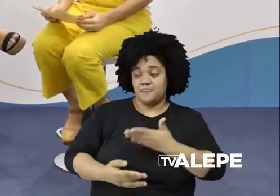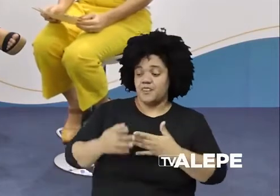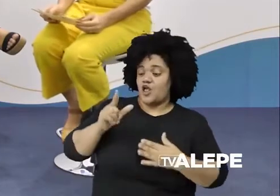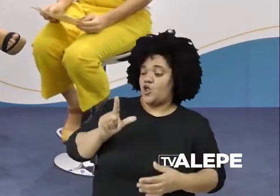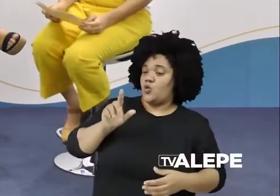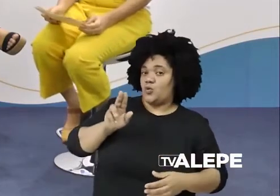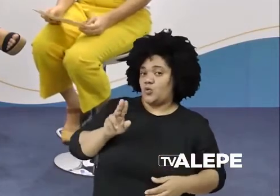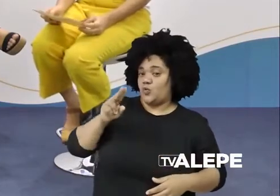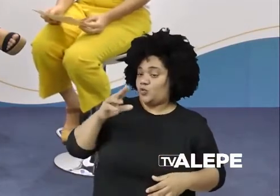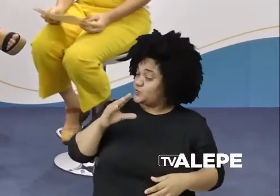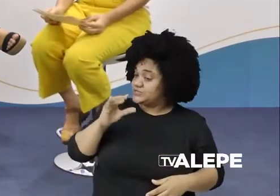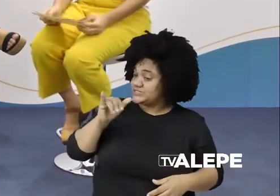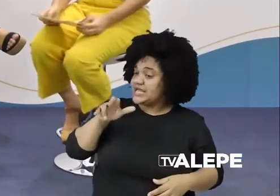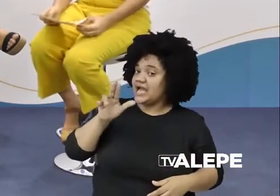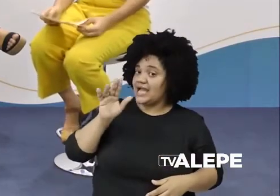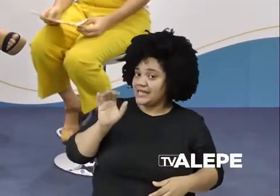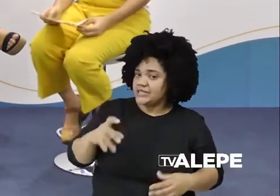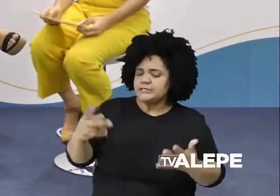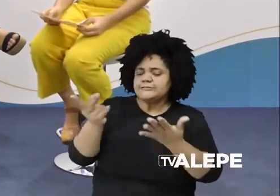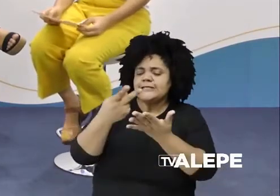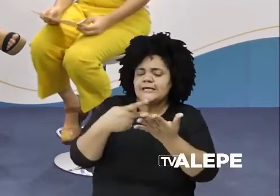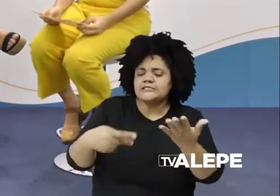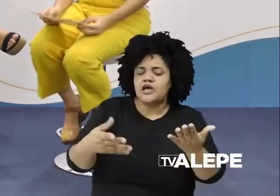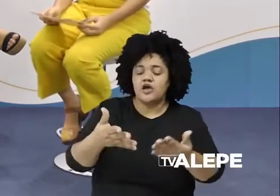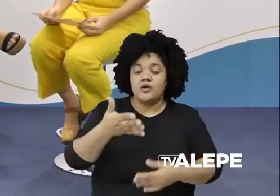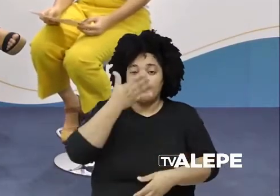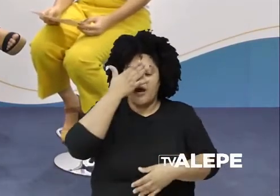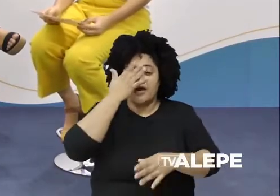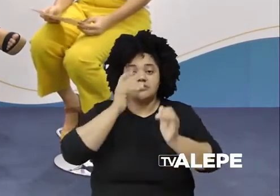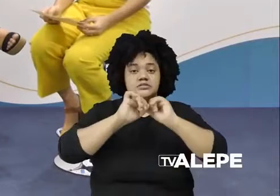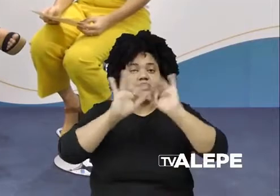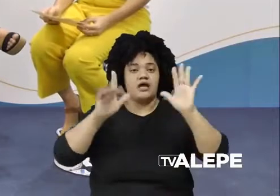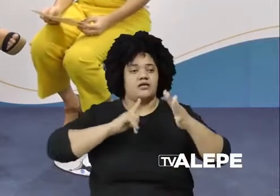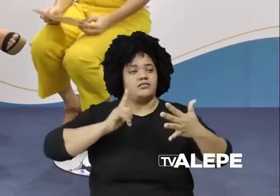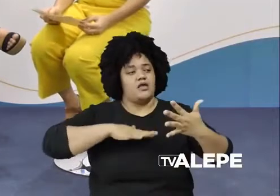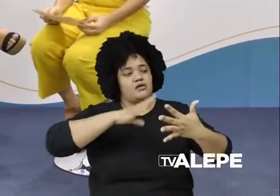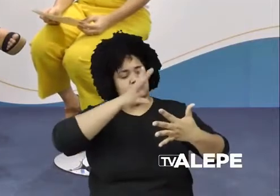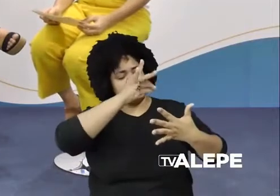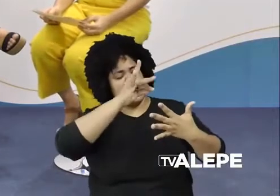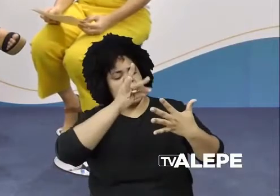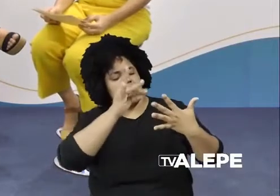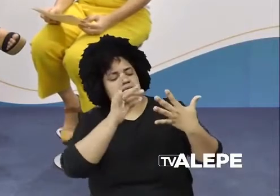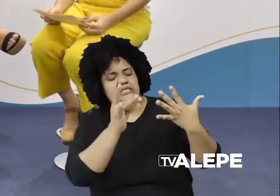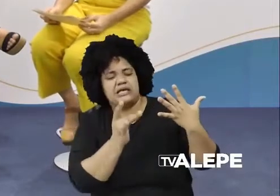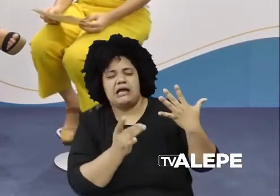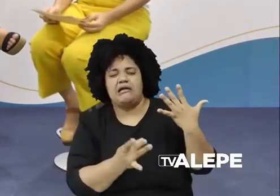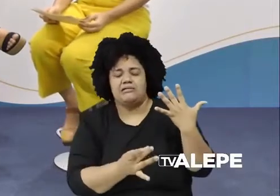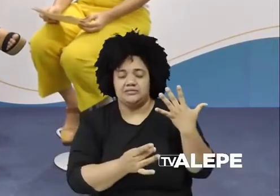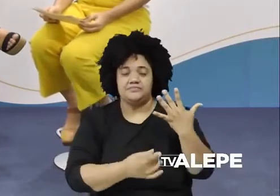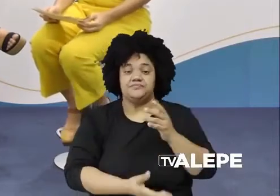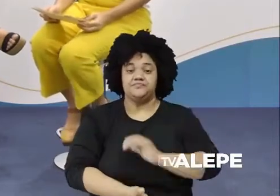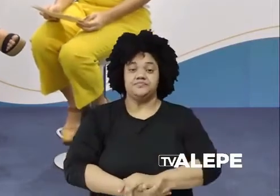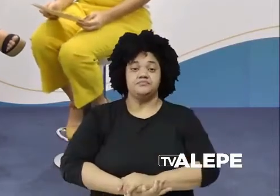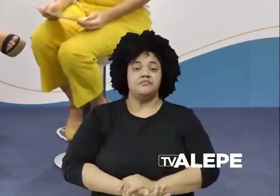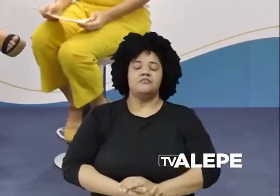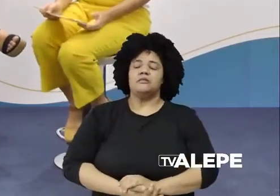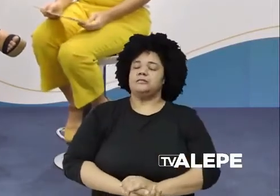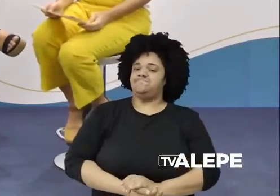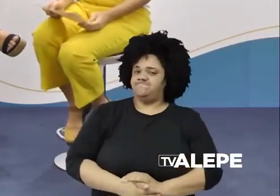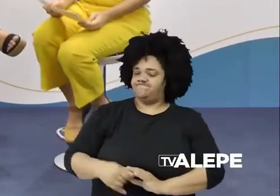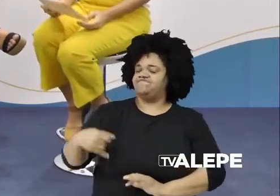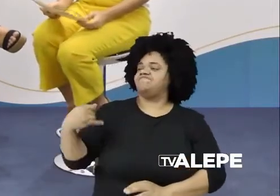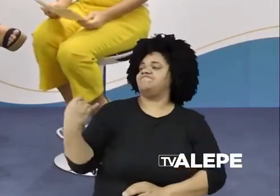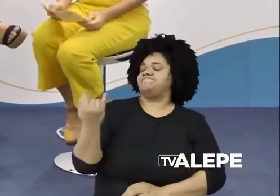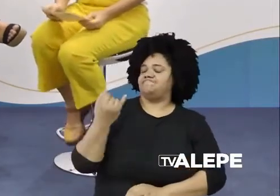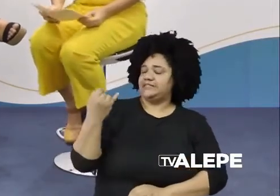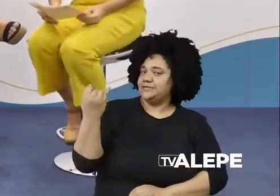Luciane desenhou para a gente, que vai poder trazer mais detalhes, né, dessa produção. É muito importante